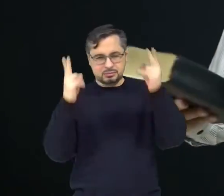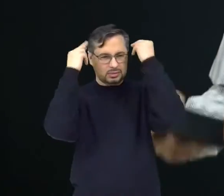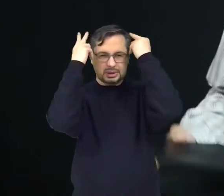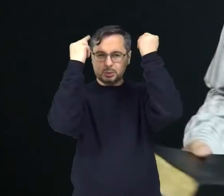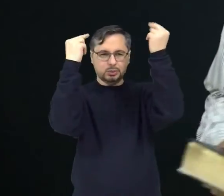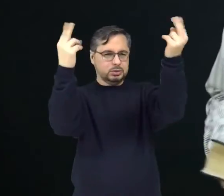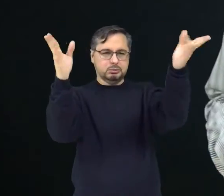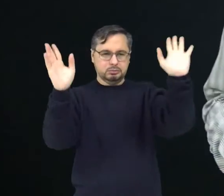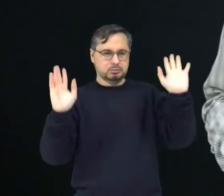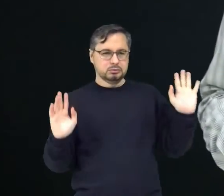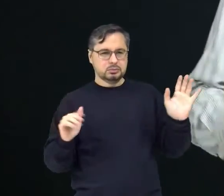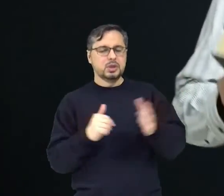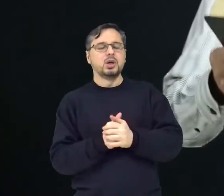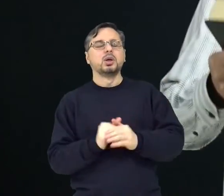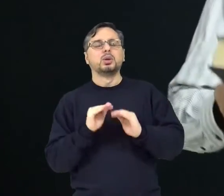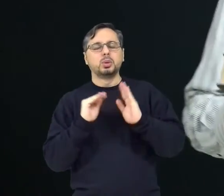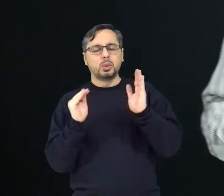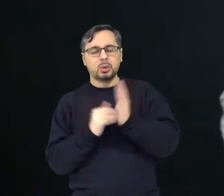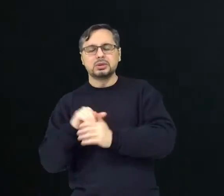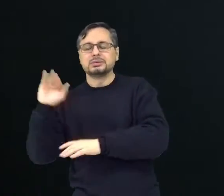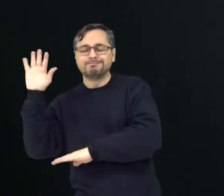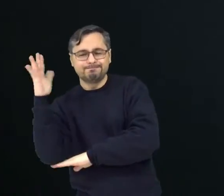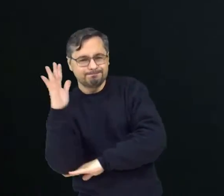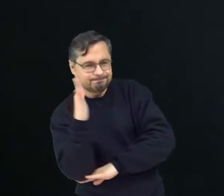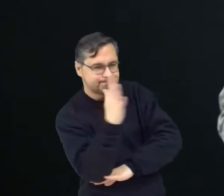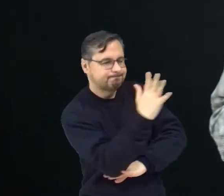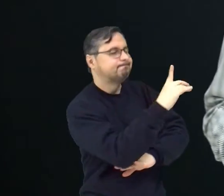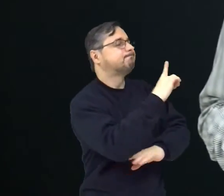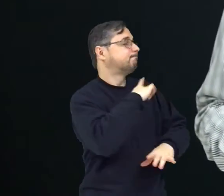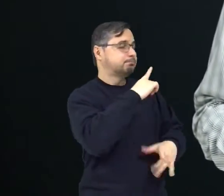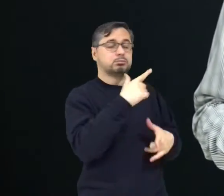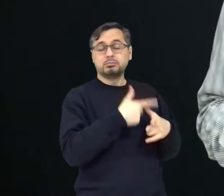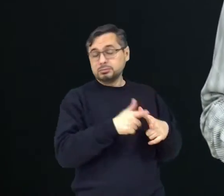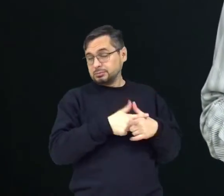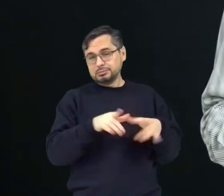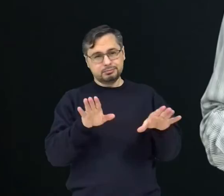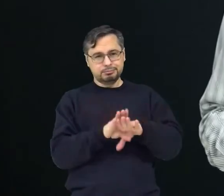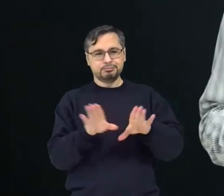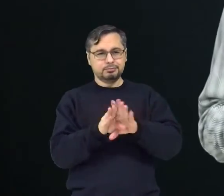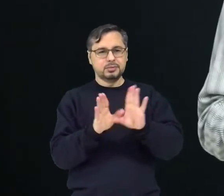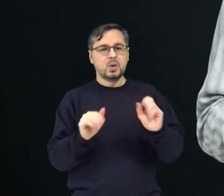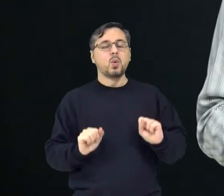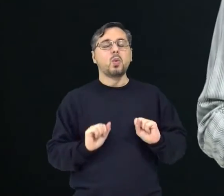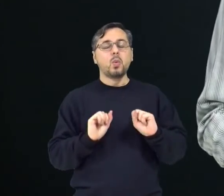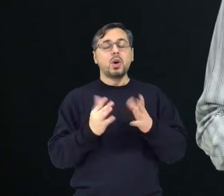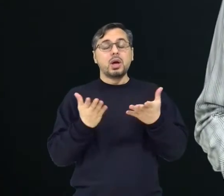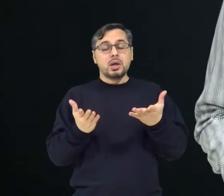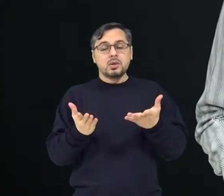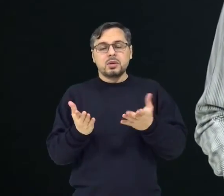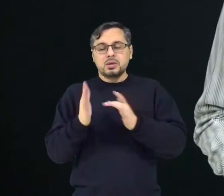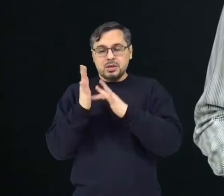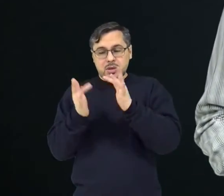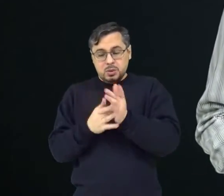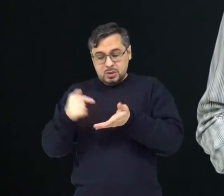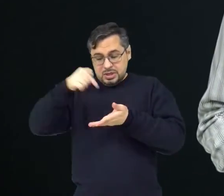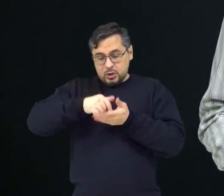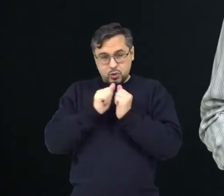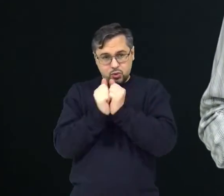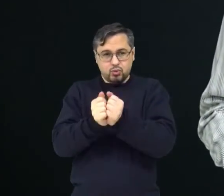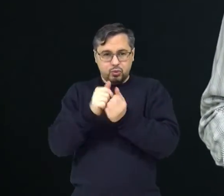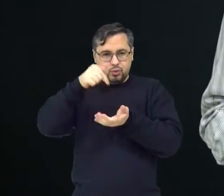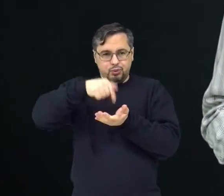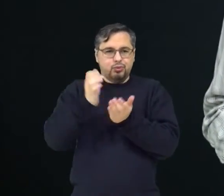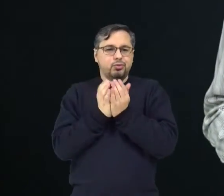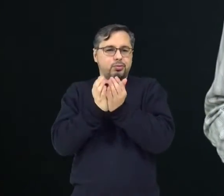circunstâncias adversas. Quando Jesus está no barco e forçosamente enfrenta uma